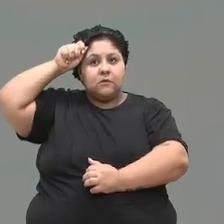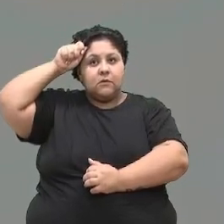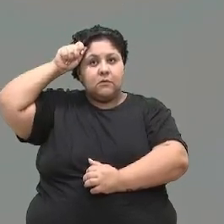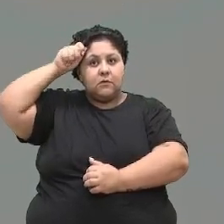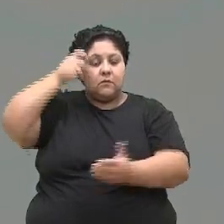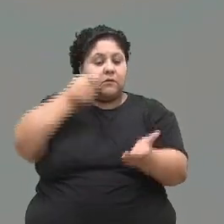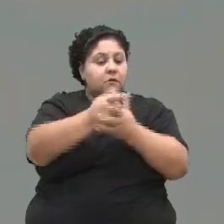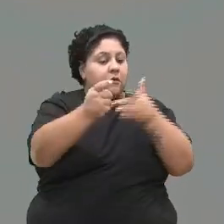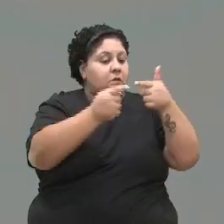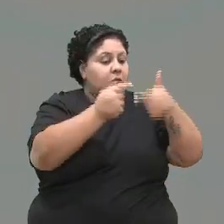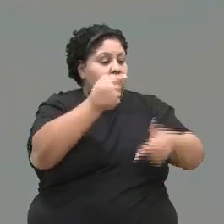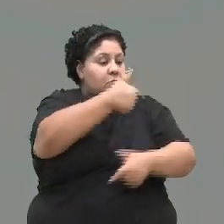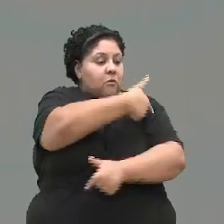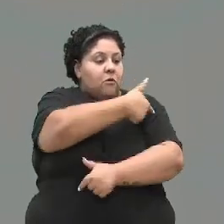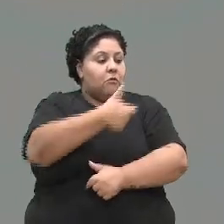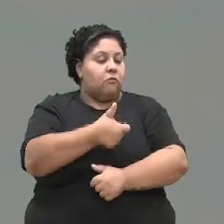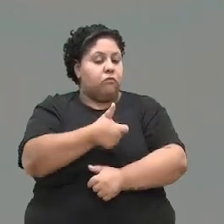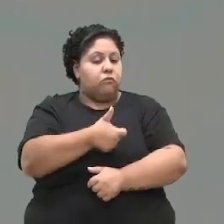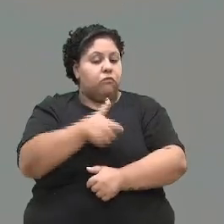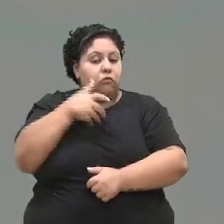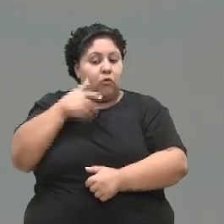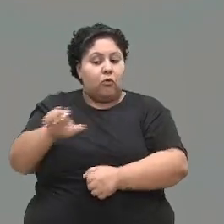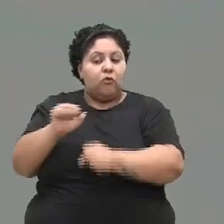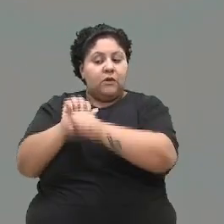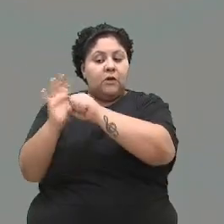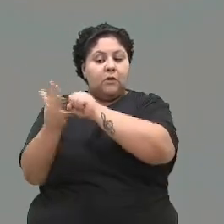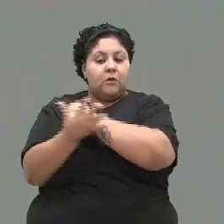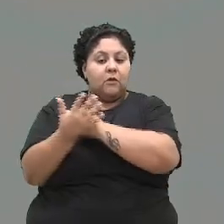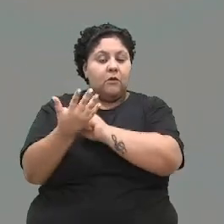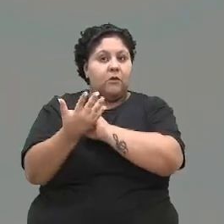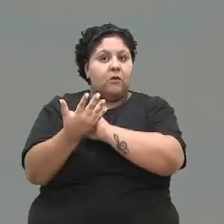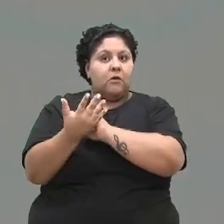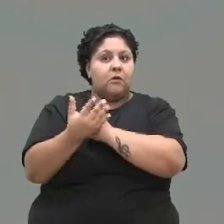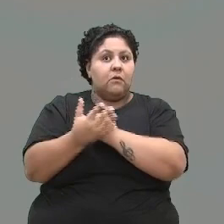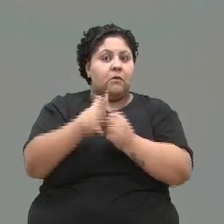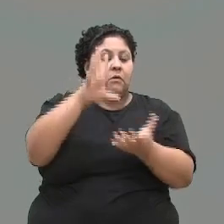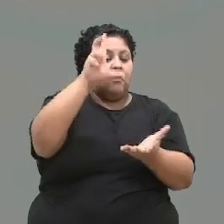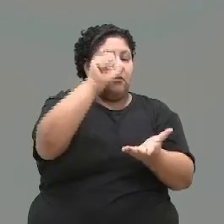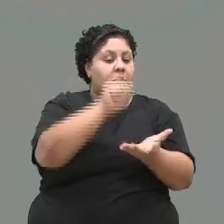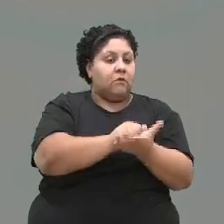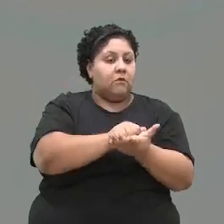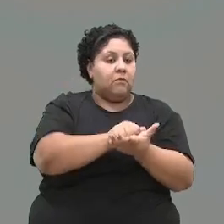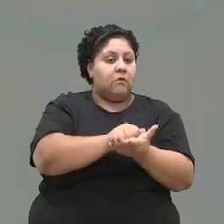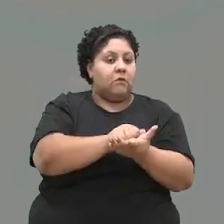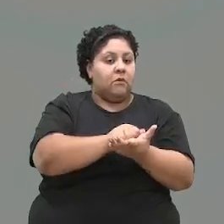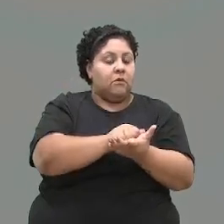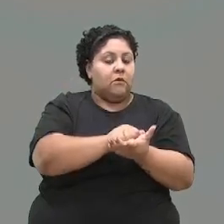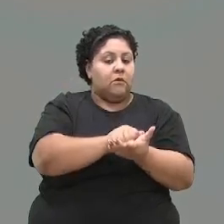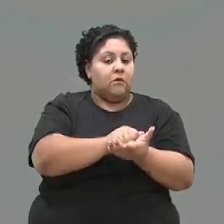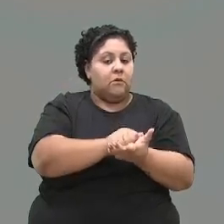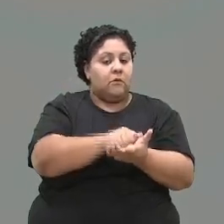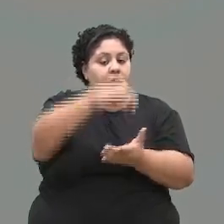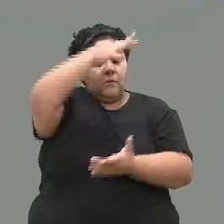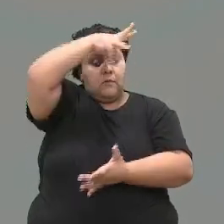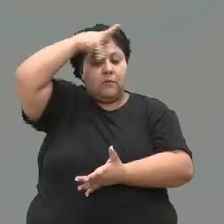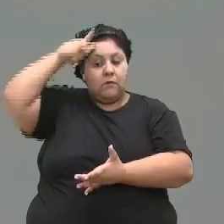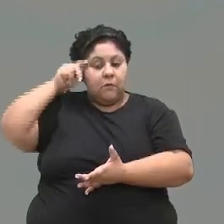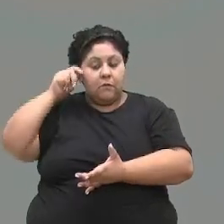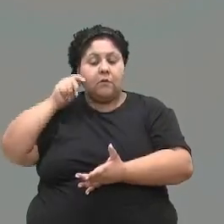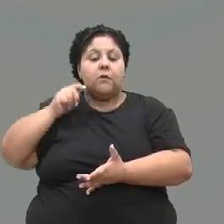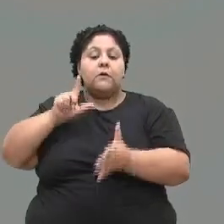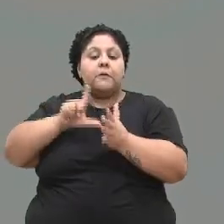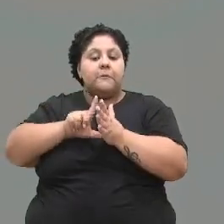vacinação de crianças contra a Covid-19 para a matrícula na rede municipal de ensino, mesmo após